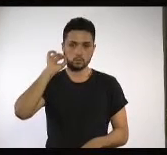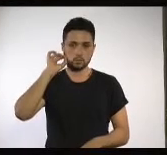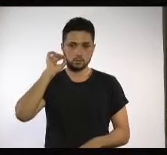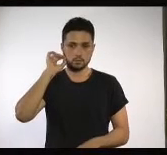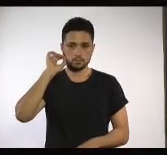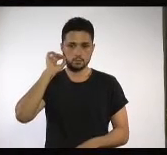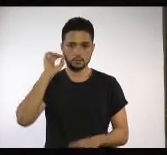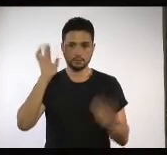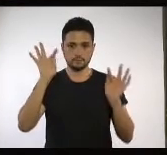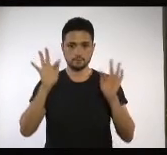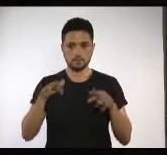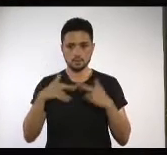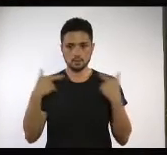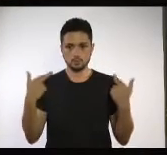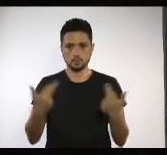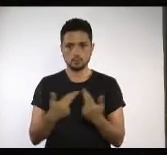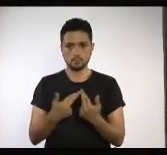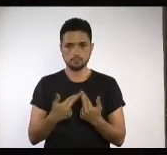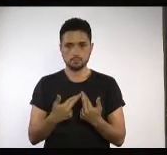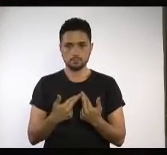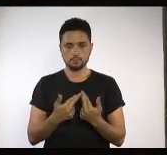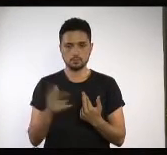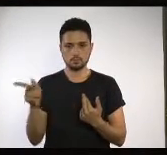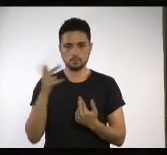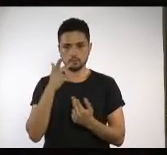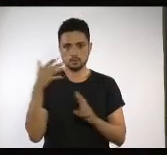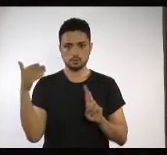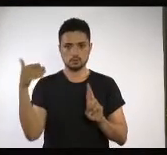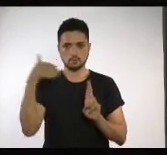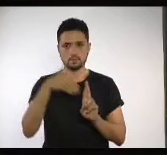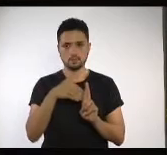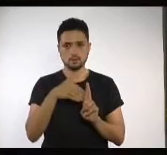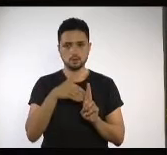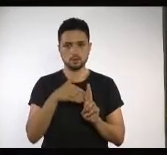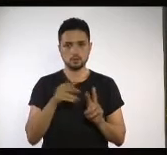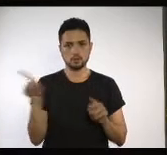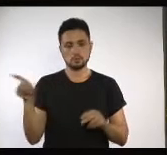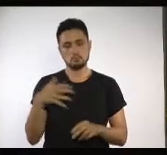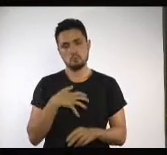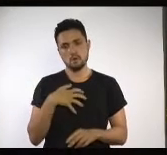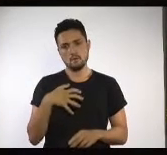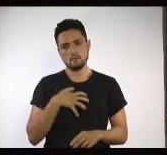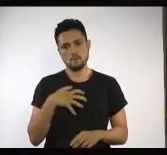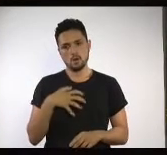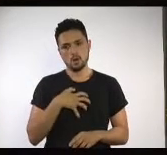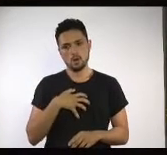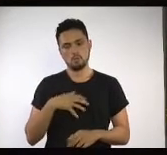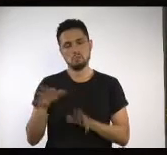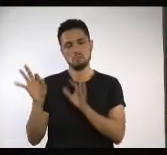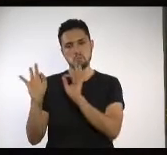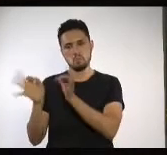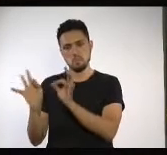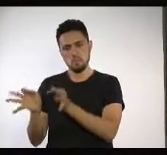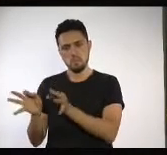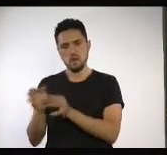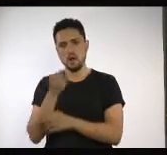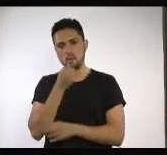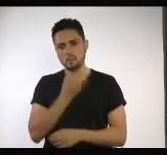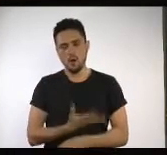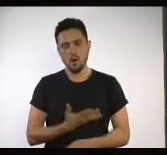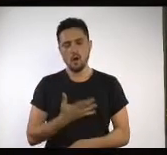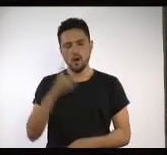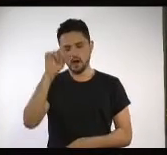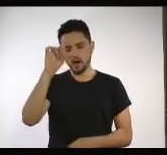expediente final, quando fez referência de forma contundente e bem